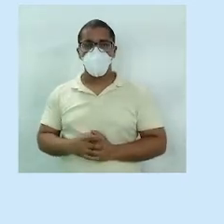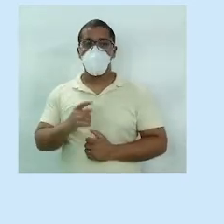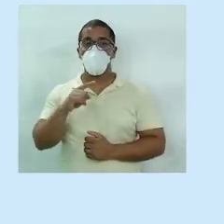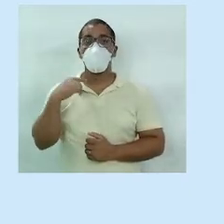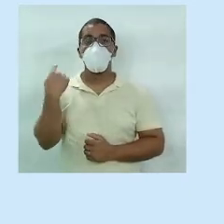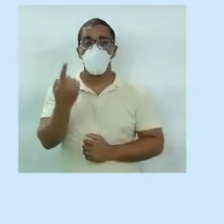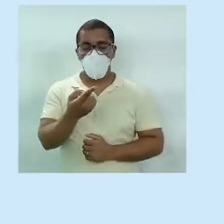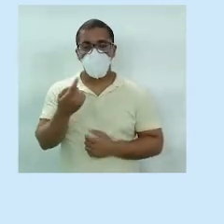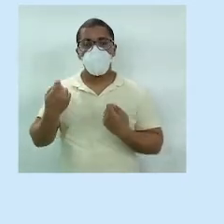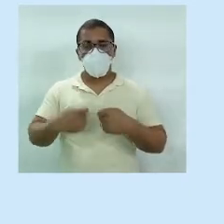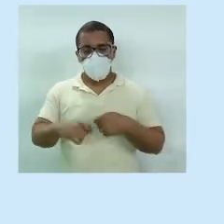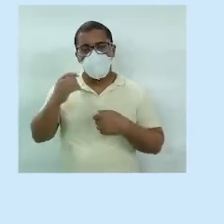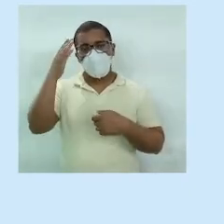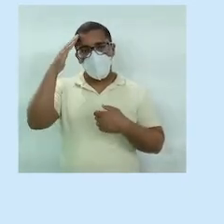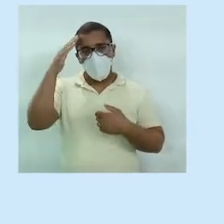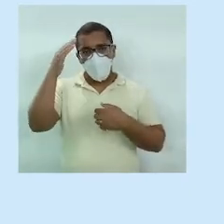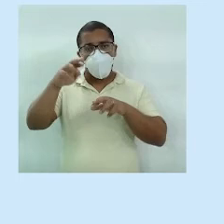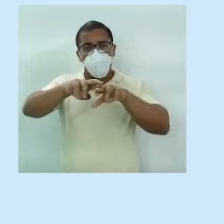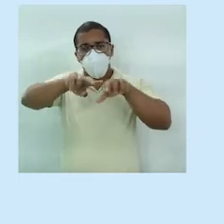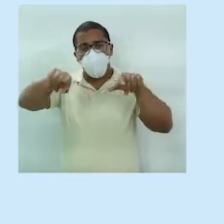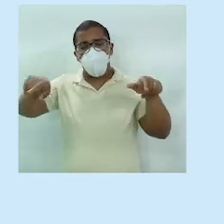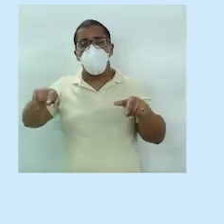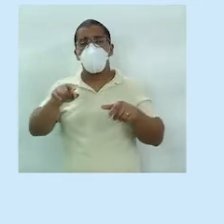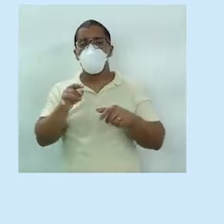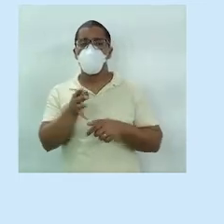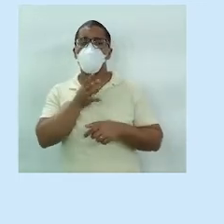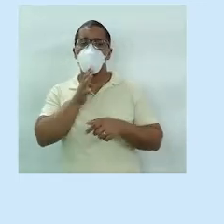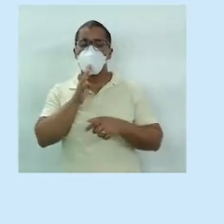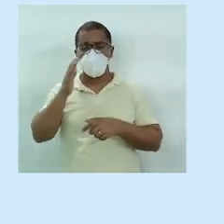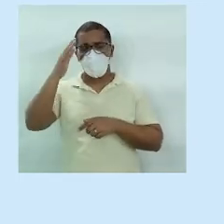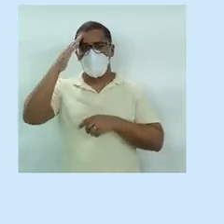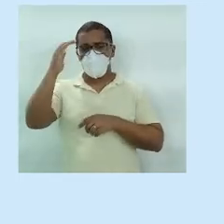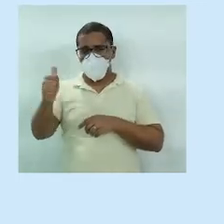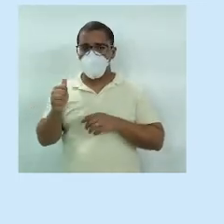mantemos informados, estudados, para poder a gente conversar um pouco